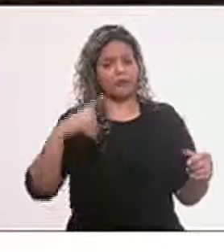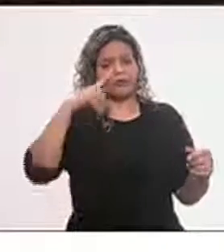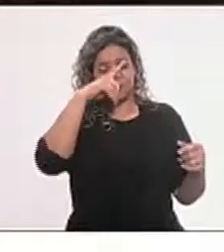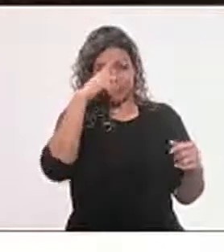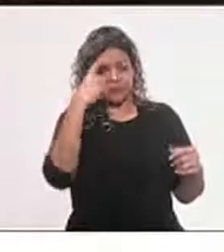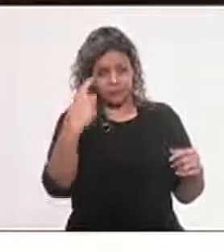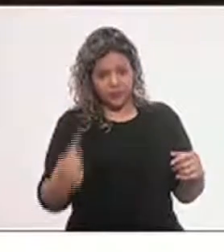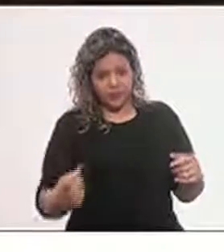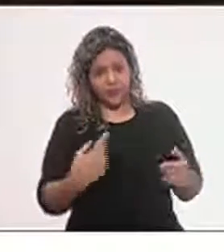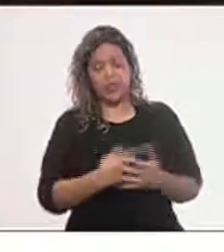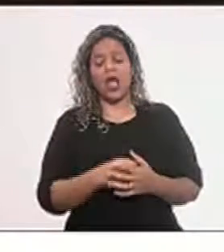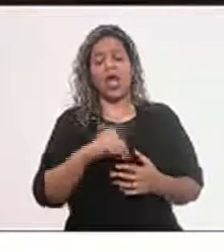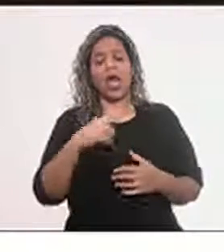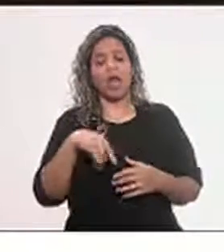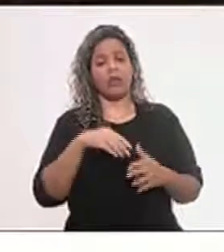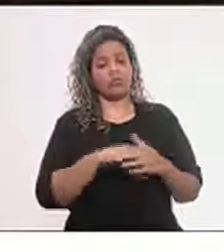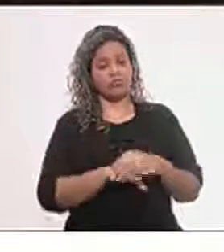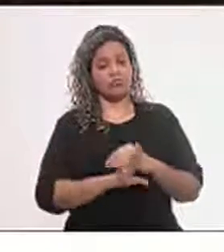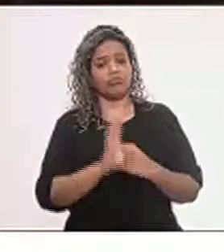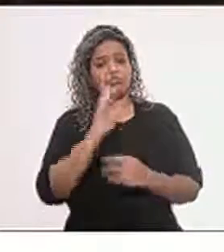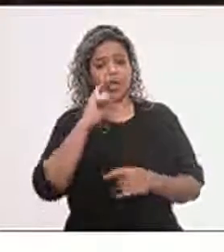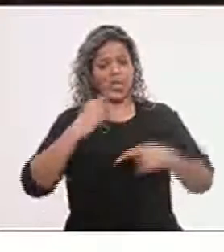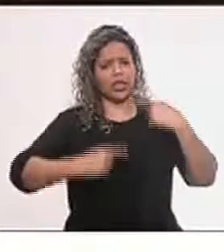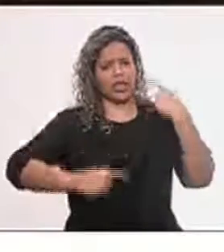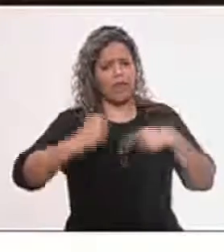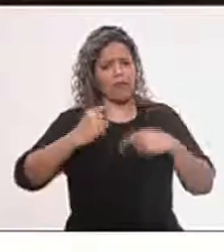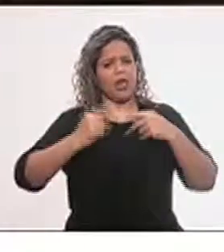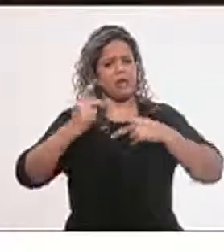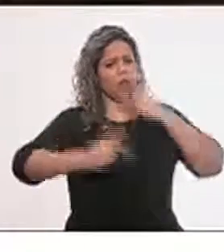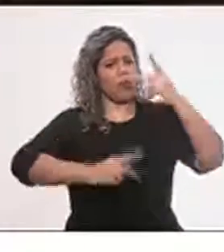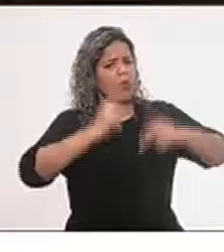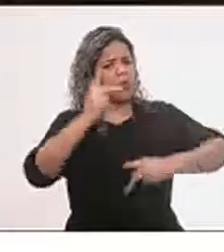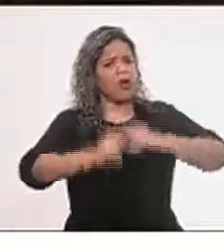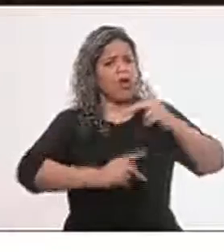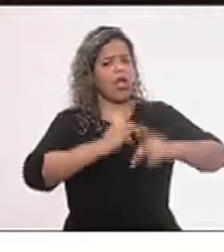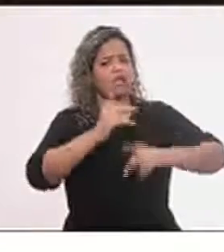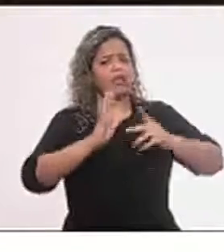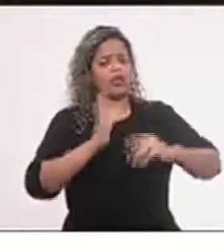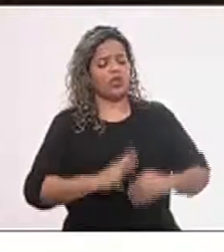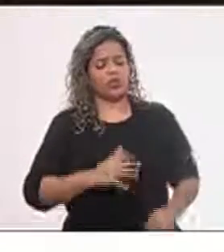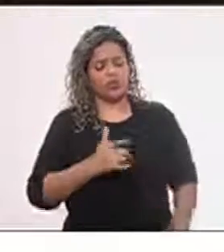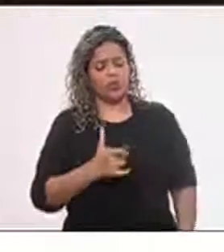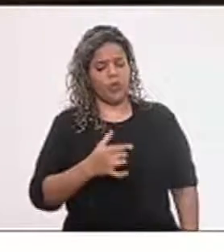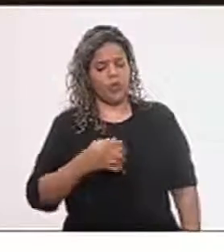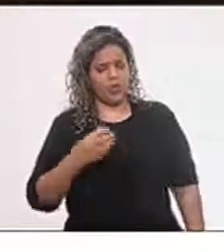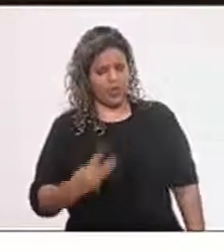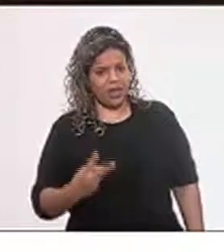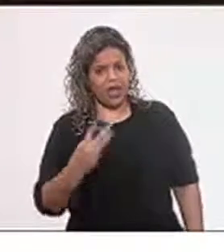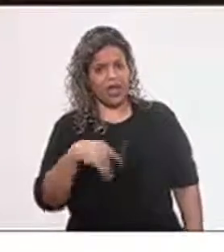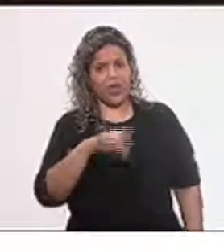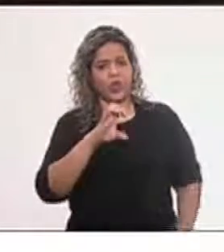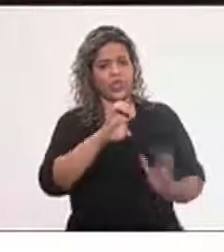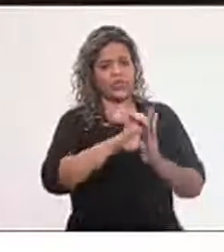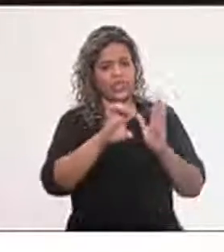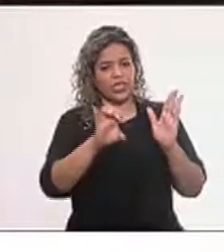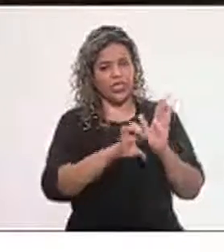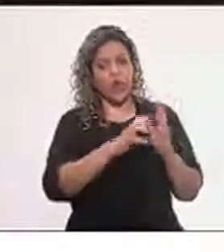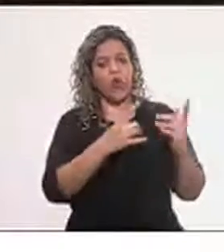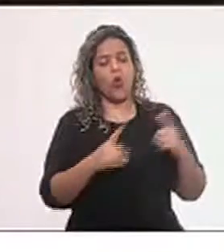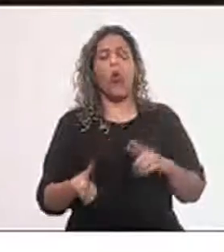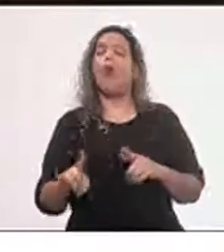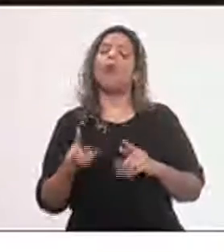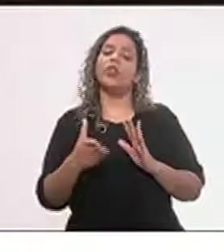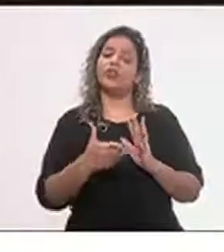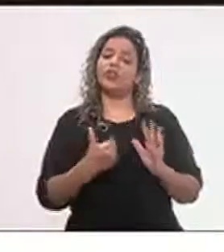violência. Acúmulo de debates com a população brasileira que gerou em 2003 o Estatuto de